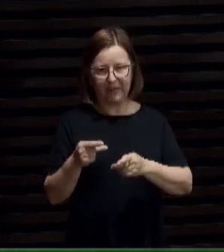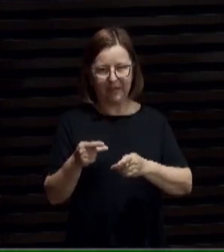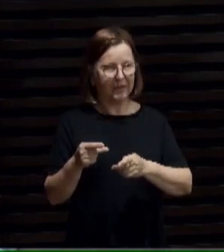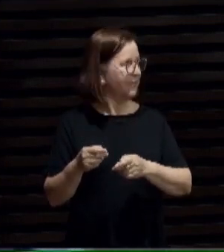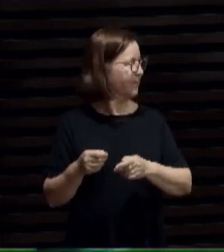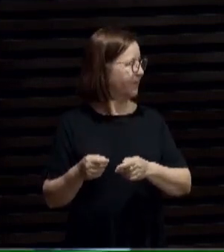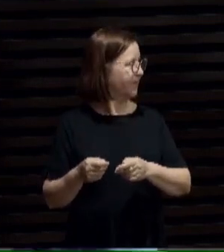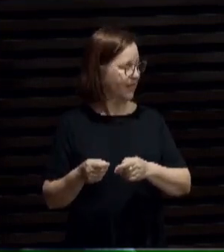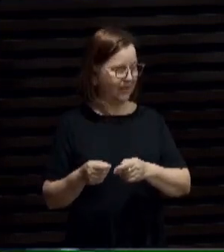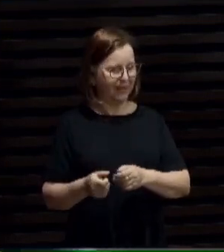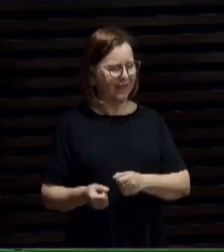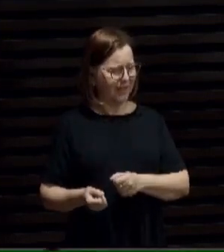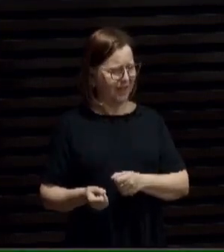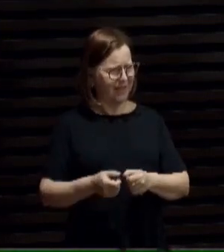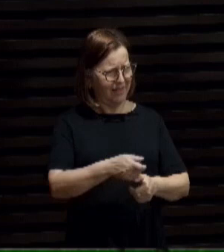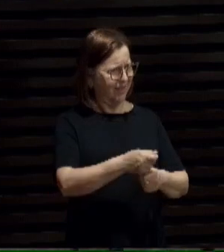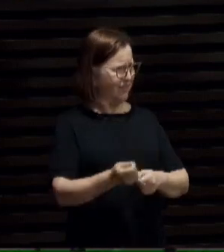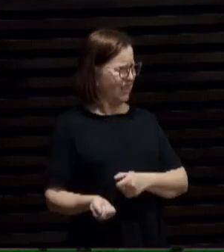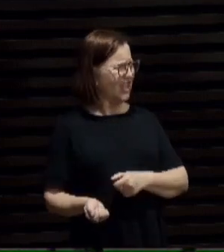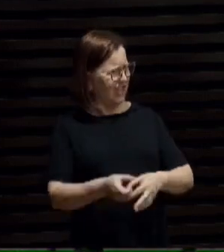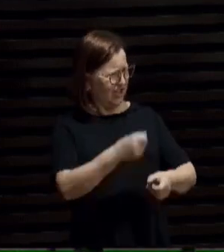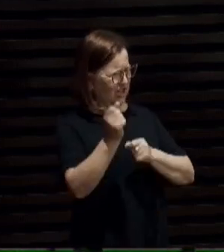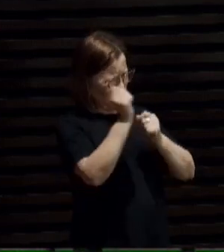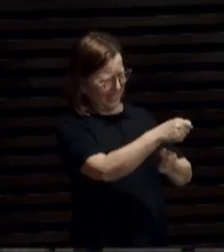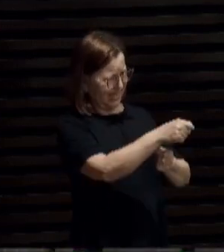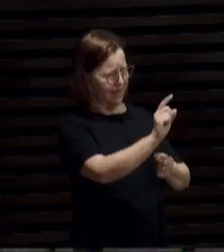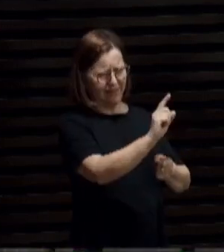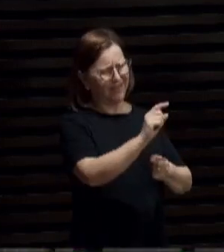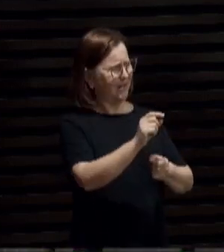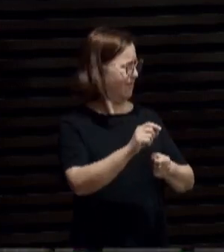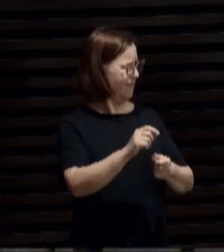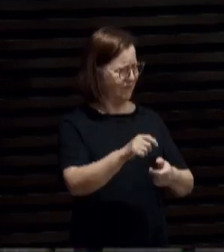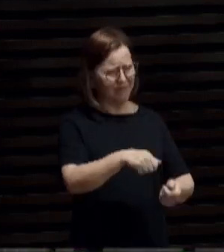não, passa para cá, passa o negócio para cá para eu jogar para o lado de cá.